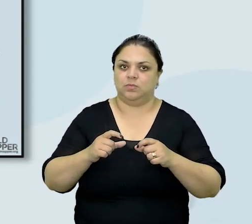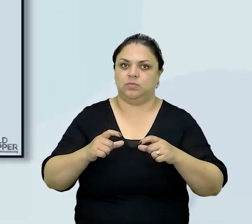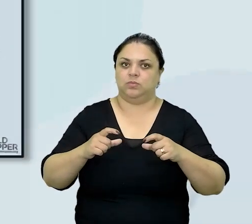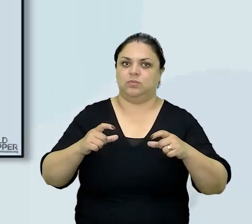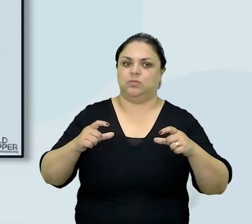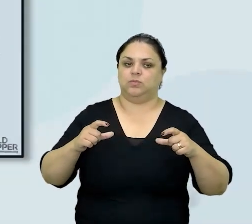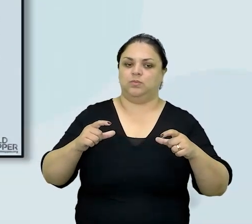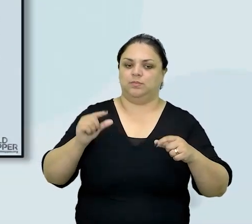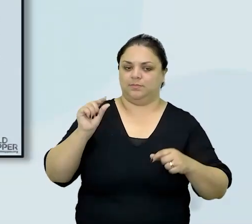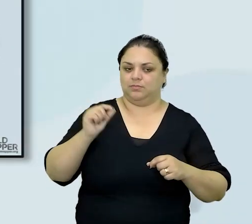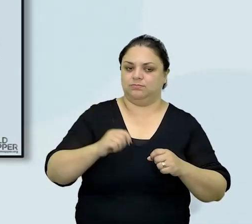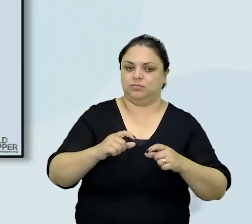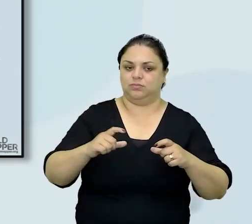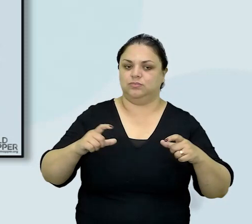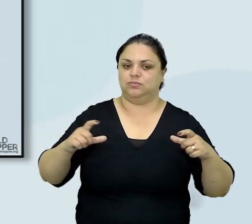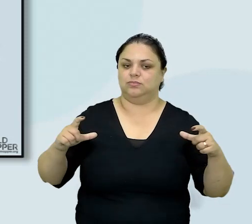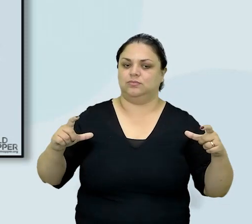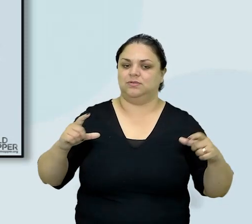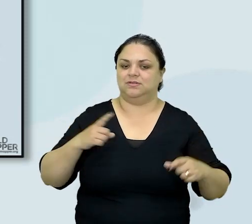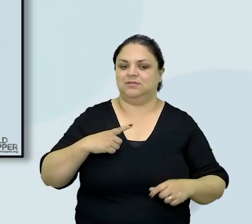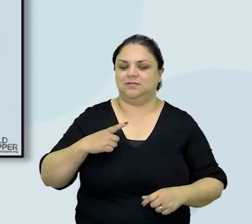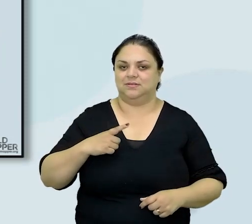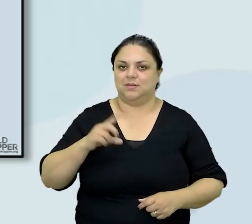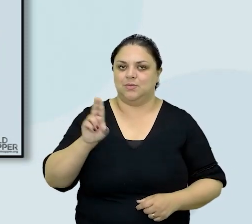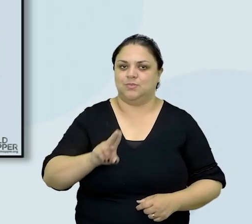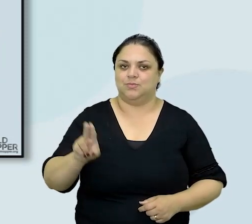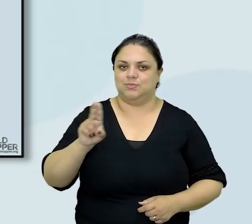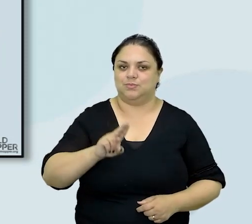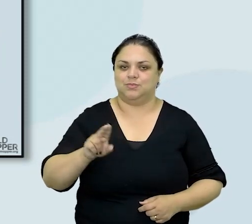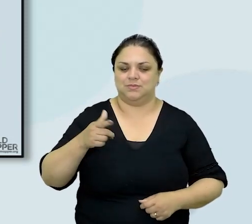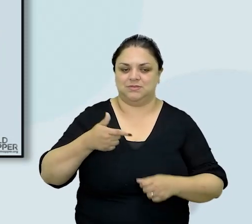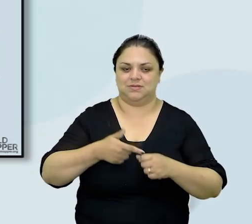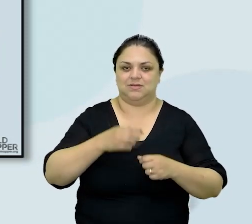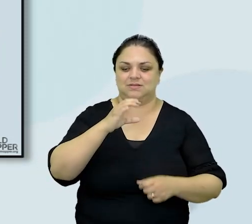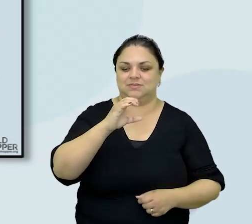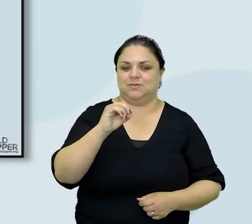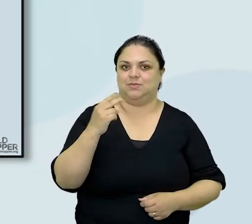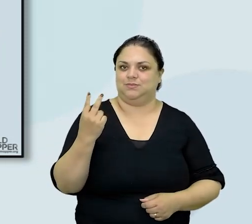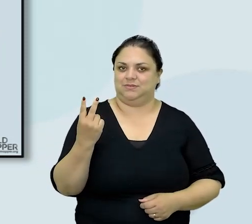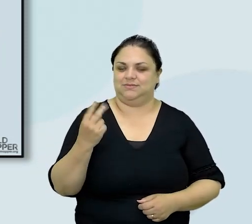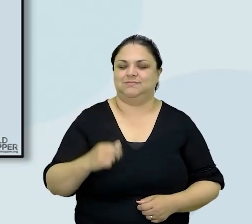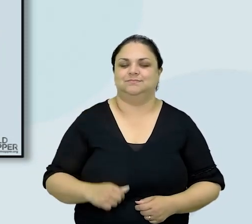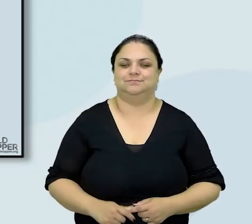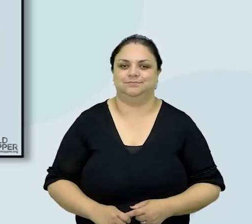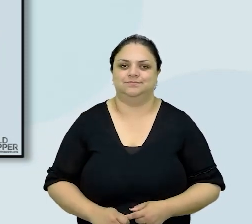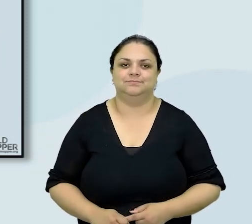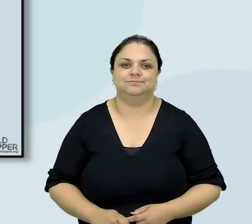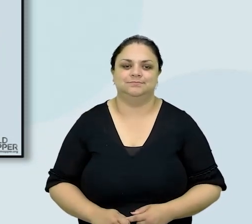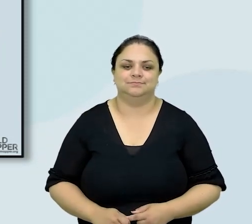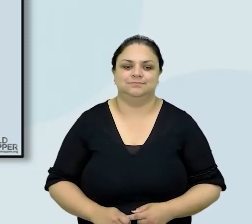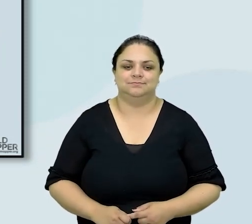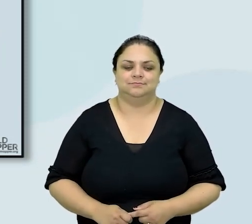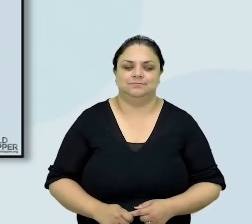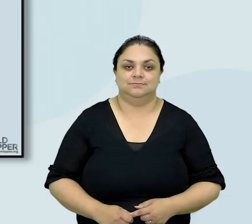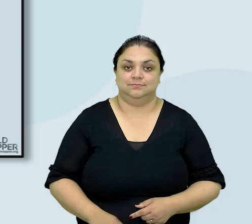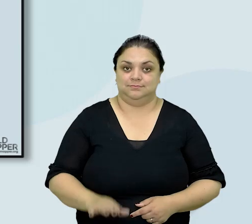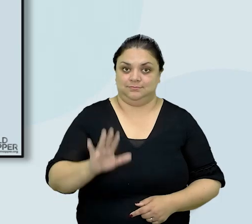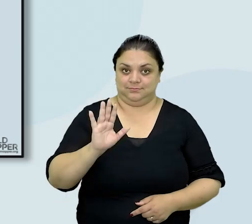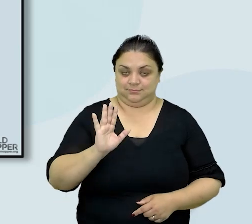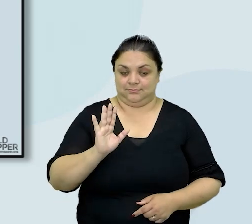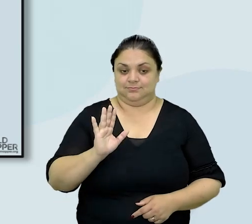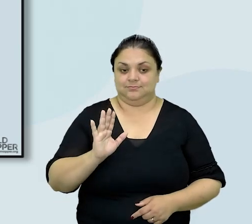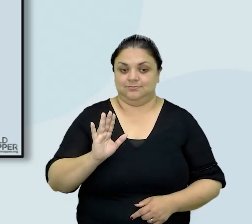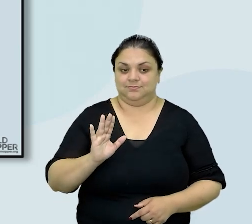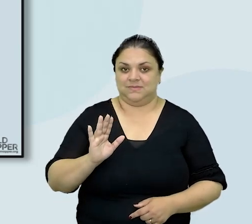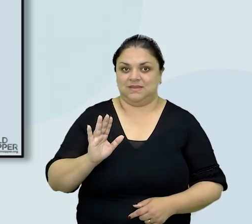o nosso país, na questão aí do uso, né, do CO2, o famoso CO2. Mas ele